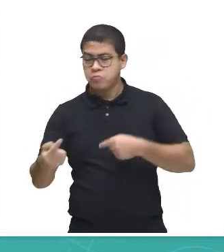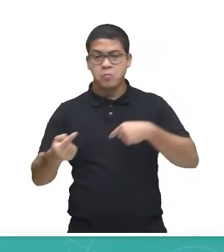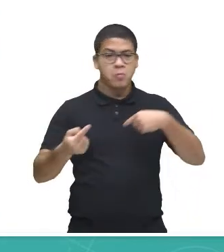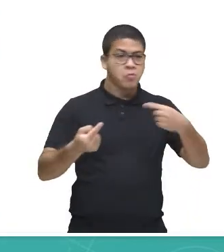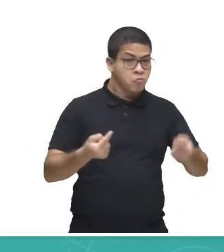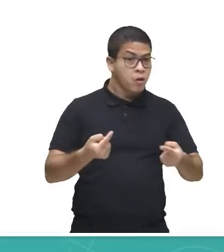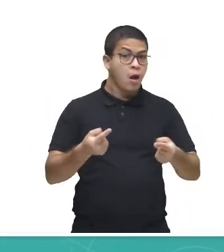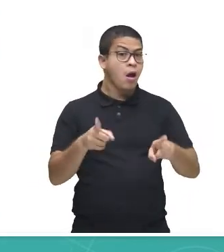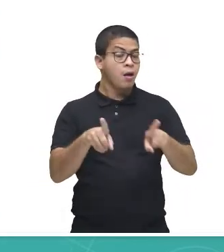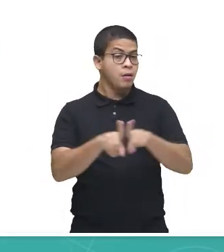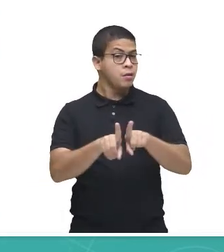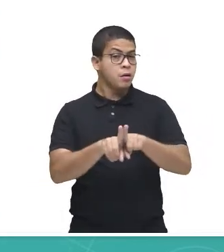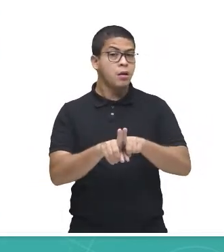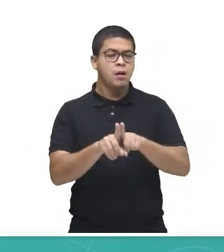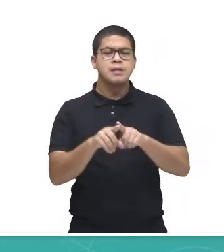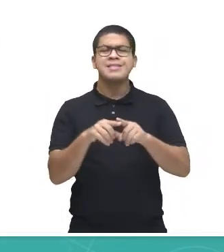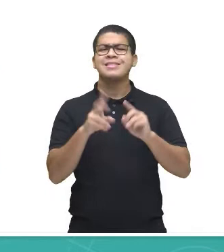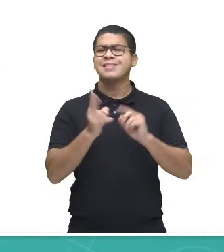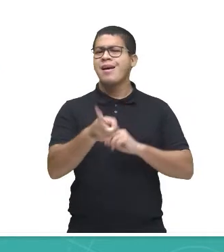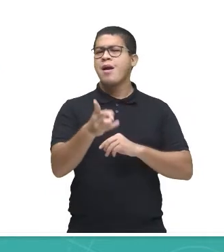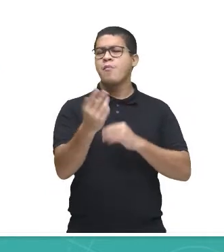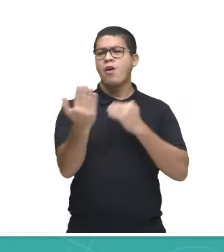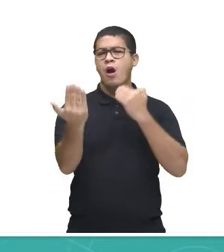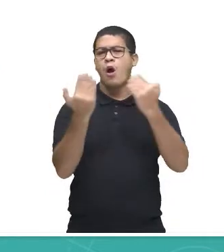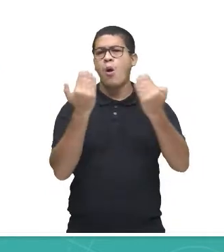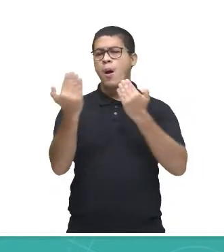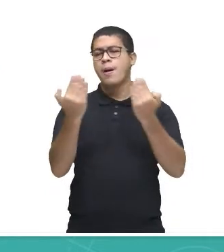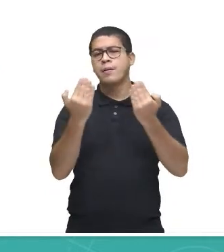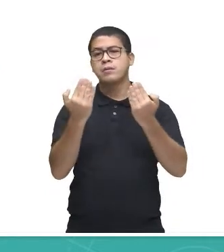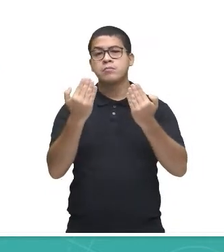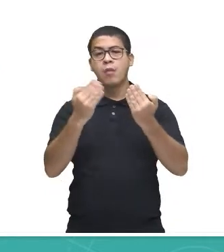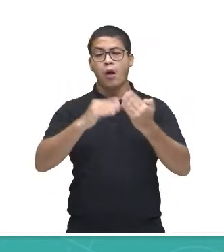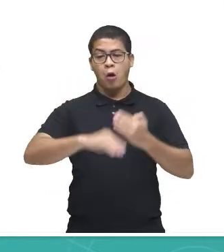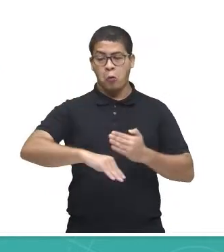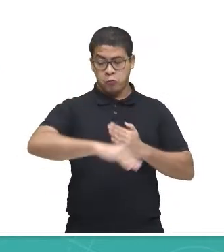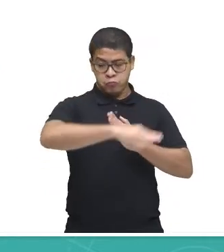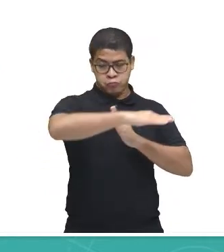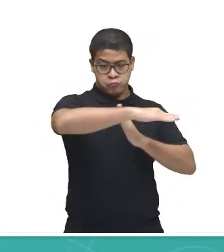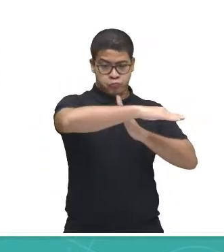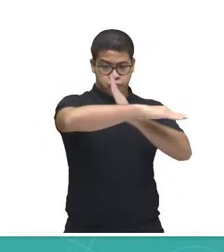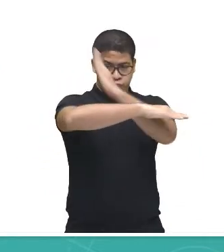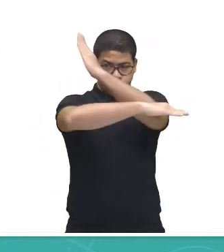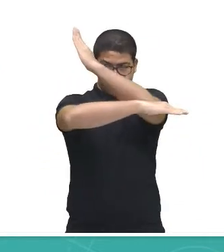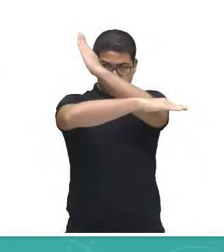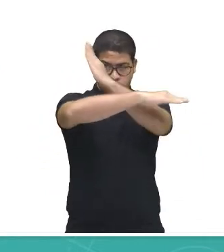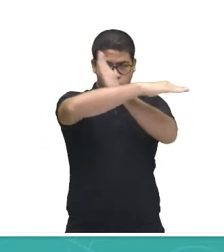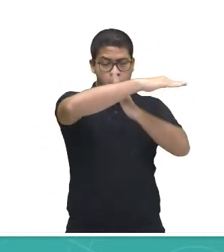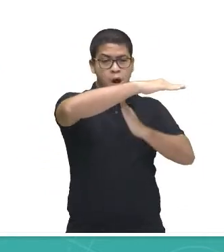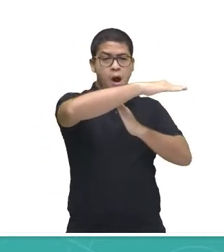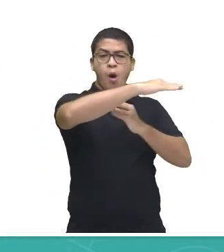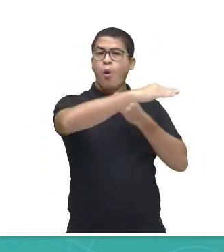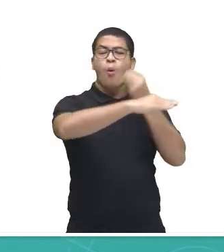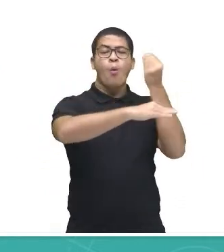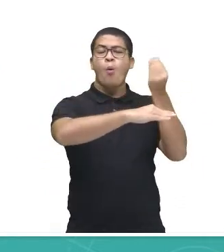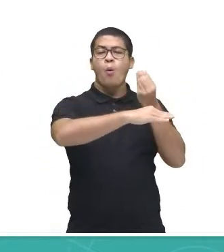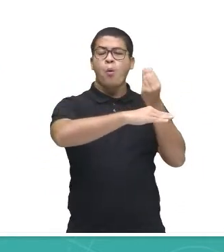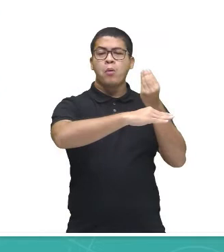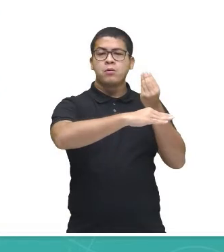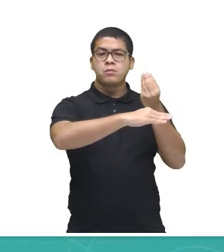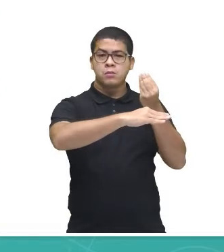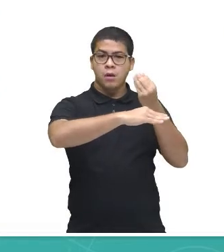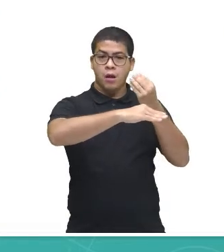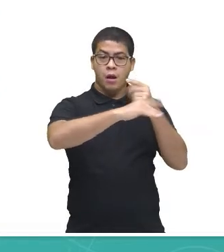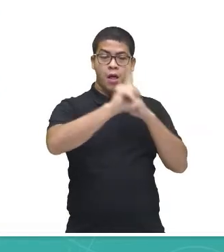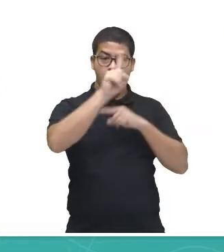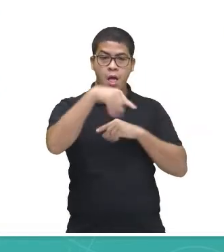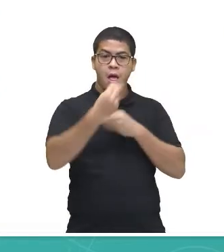ou compará-los em relação à reta transversal. E quando nós falarmos em alternos, quer dizer